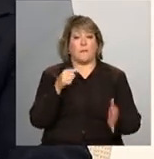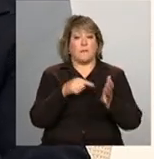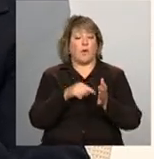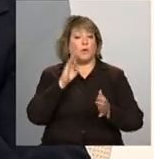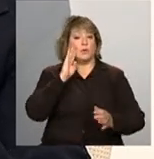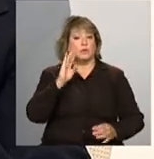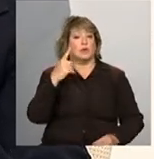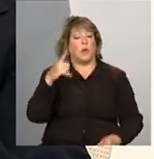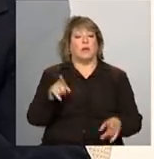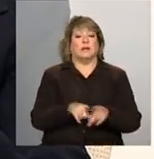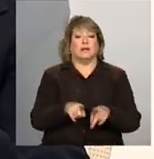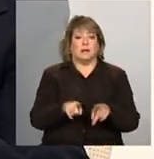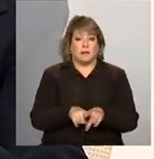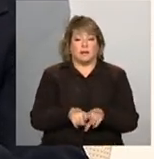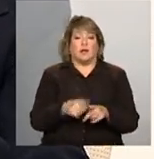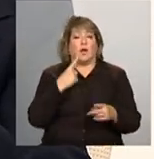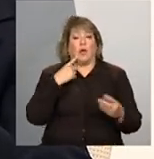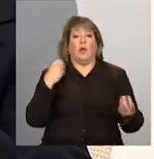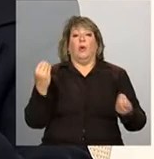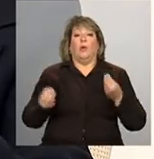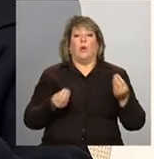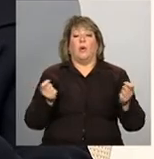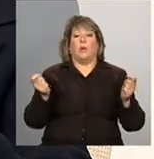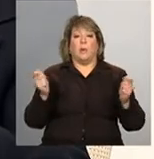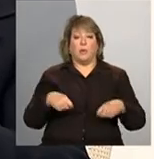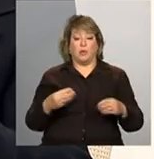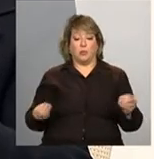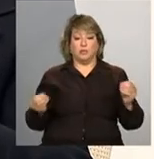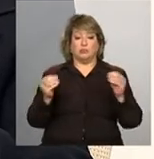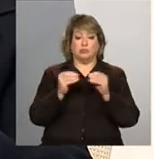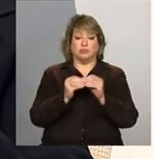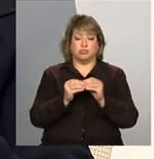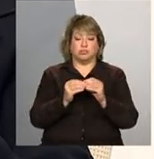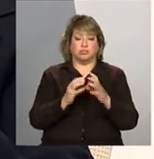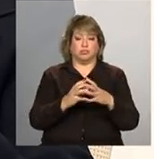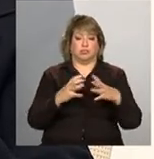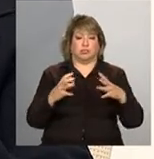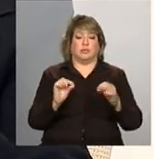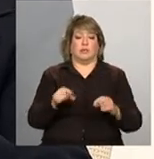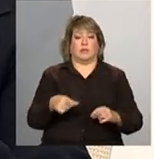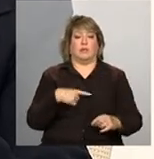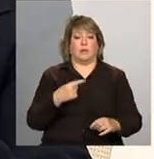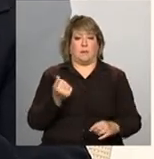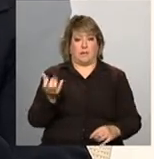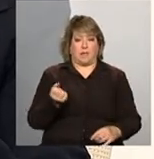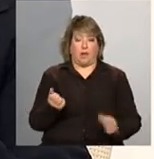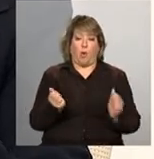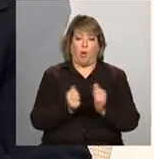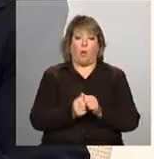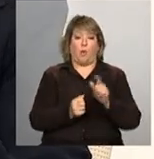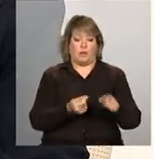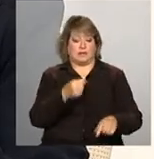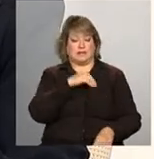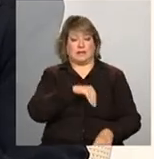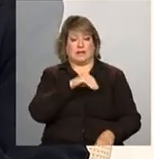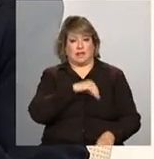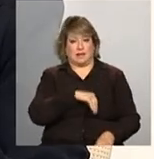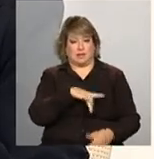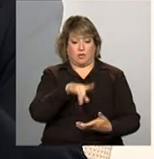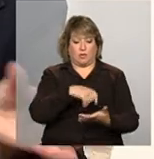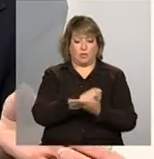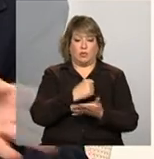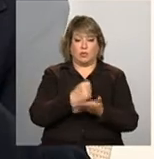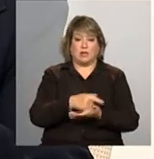outro ponto é a possibilidade de acumular o benefício com o salário que é pago no caso do contrato